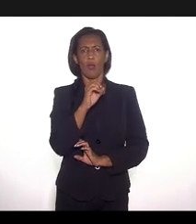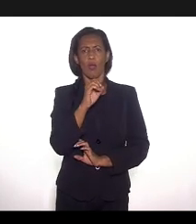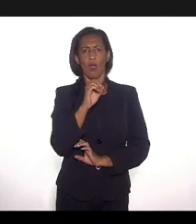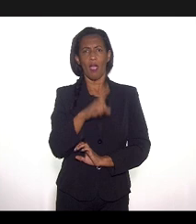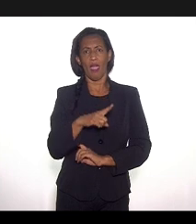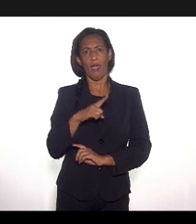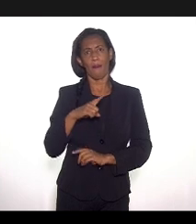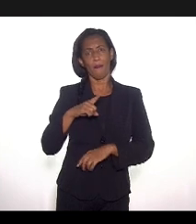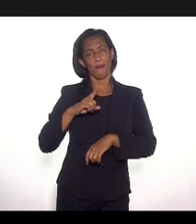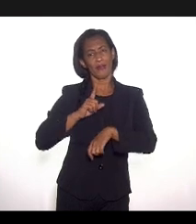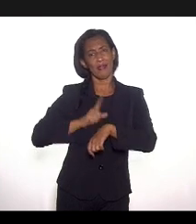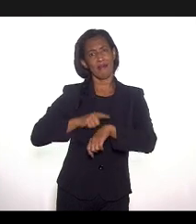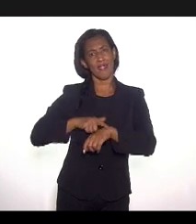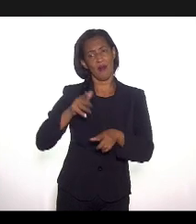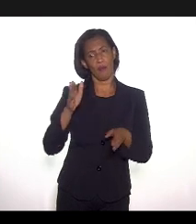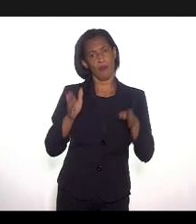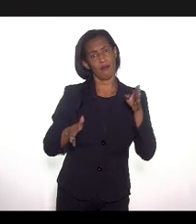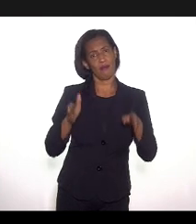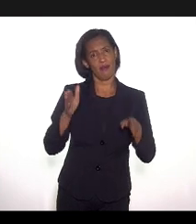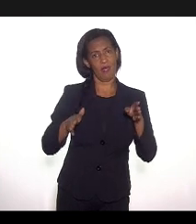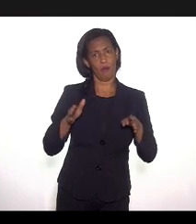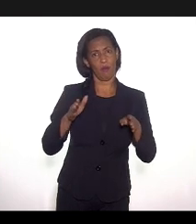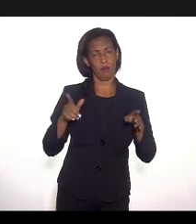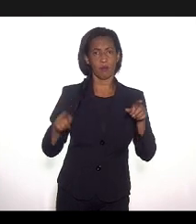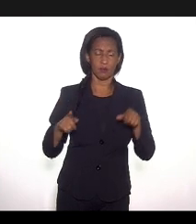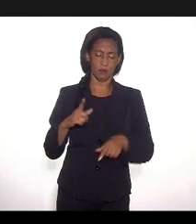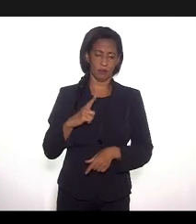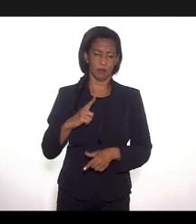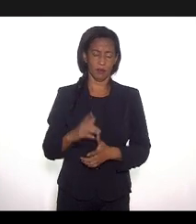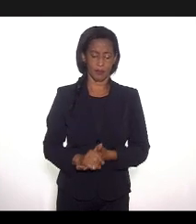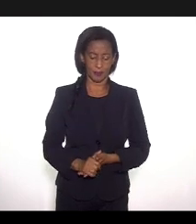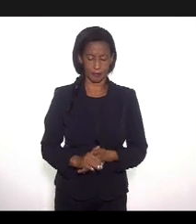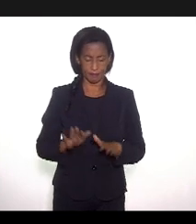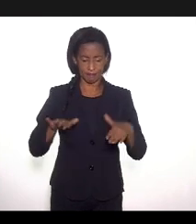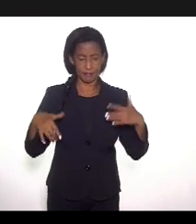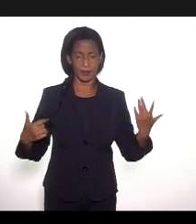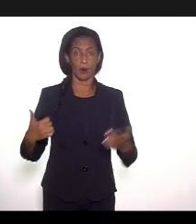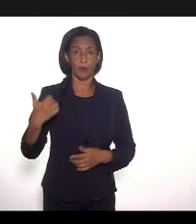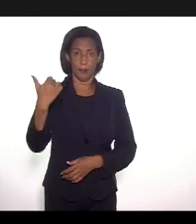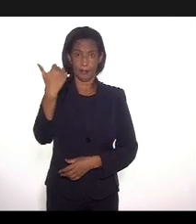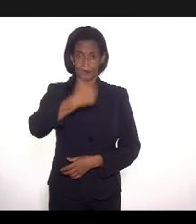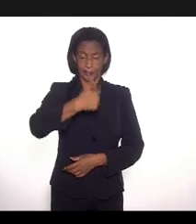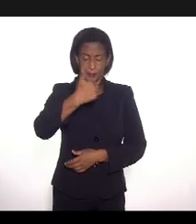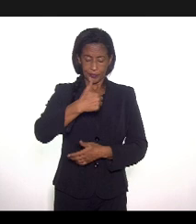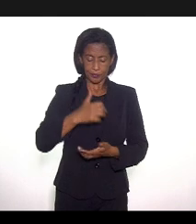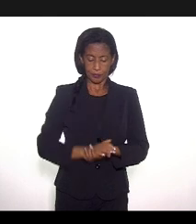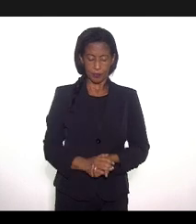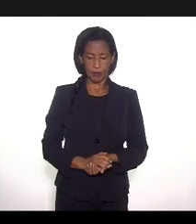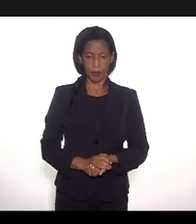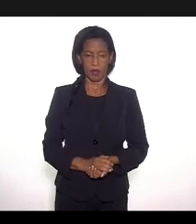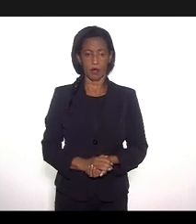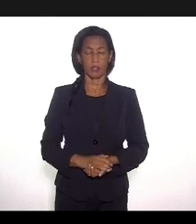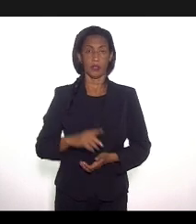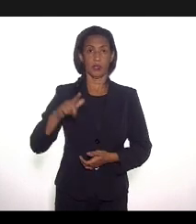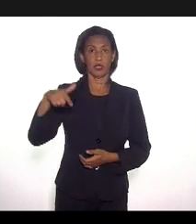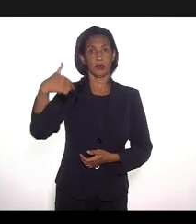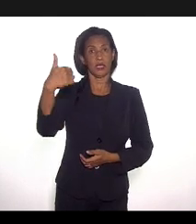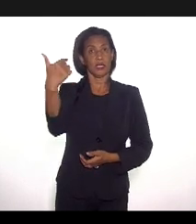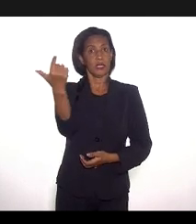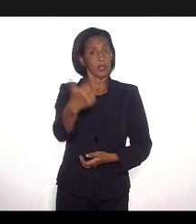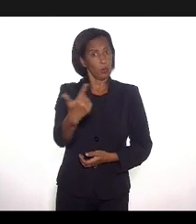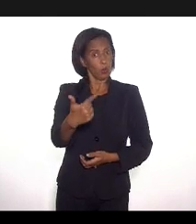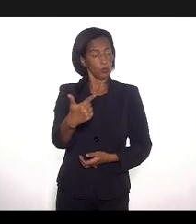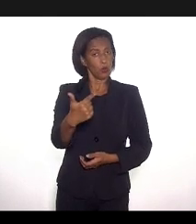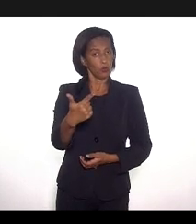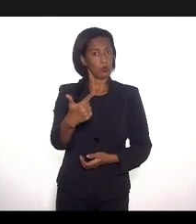provisório. Temporário. Então, primeiro essa questão. E segundo, apesar da